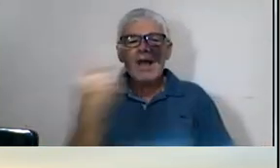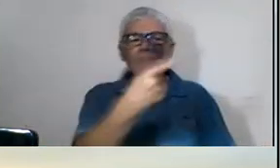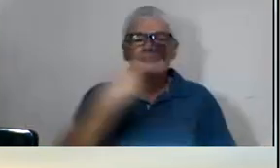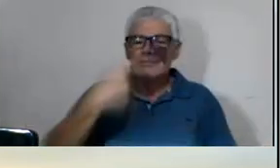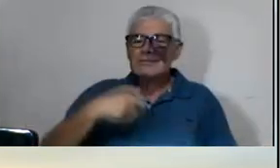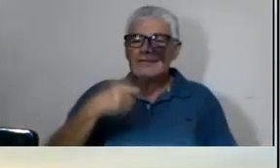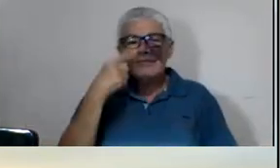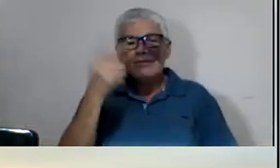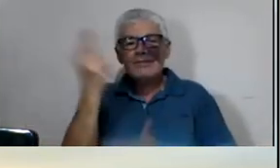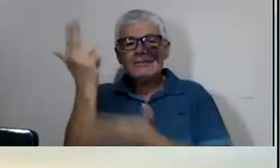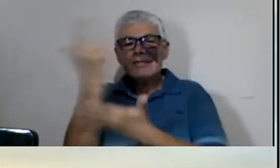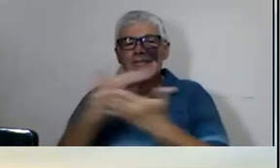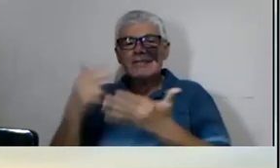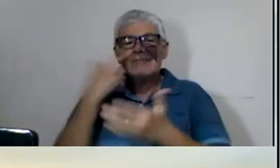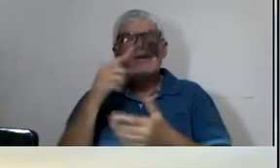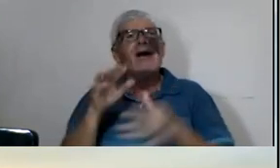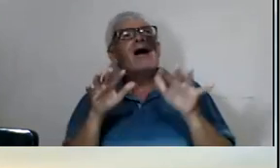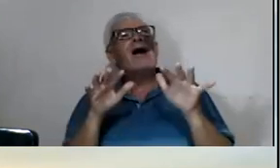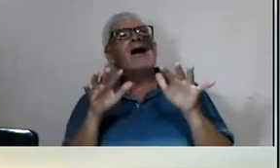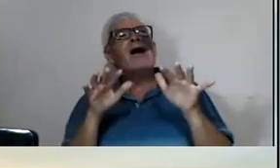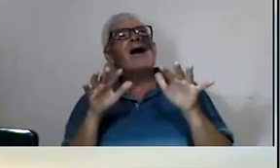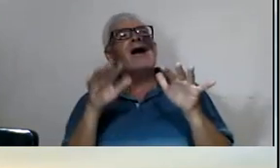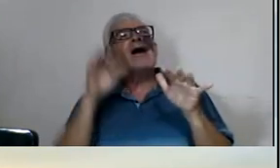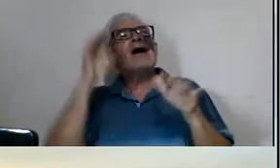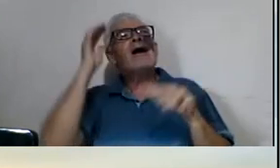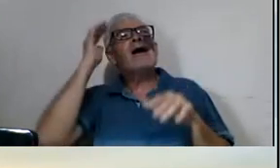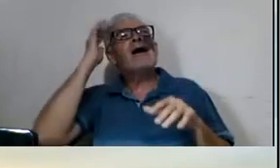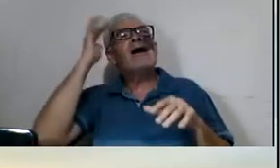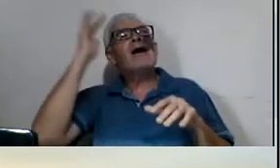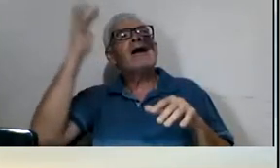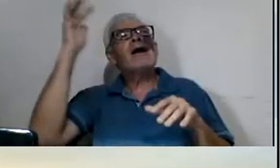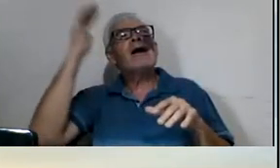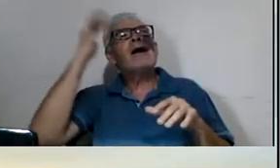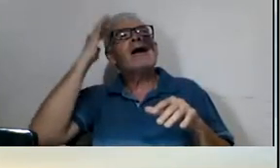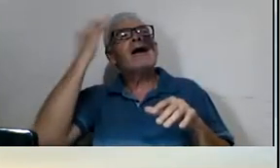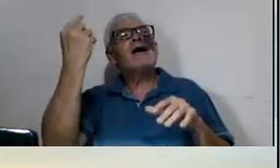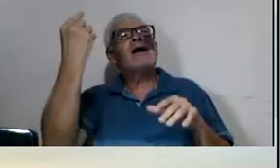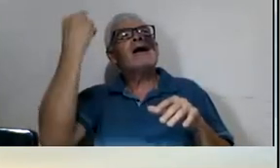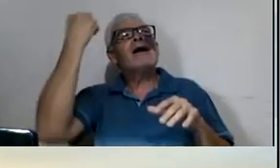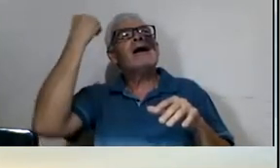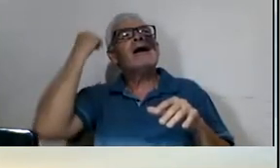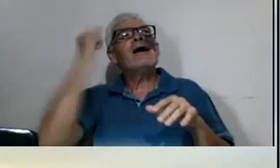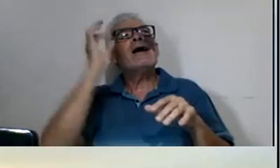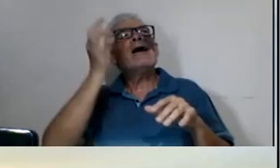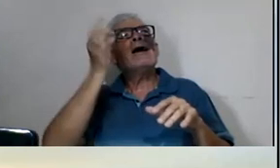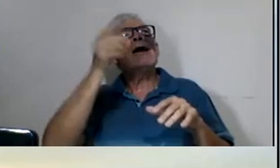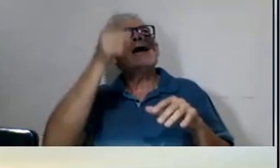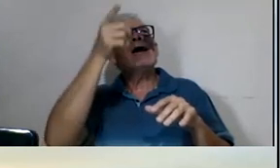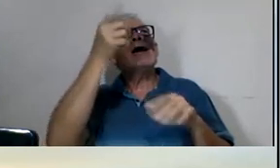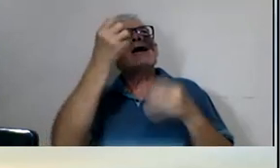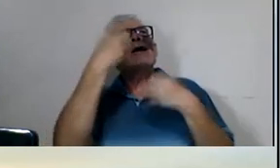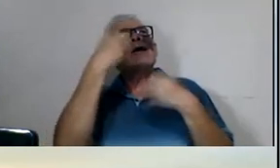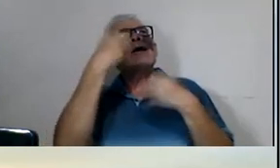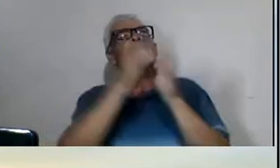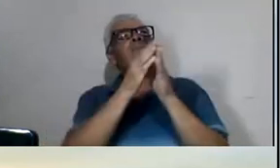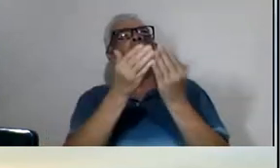glória, diz o Senhor dos Exércitos. Tanto a prata quanto o ouro me pertence, declara o Senhor dos Exércitos.